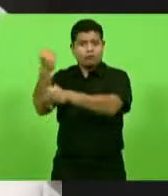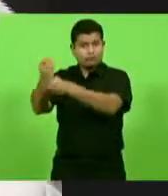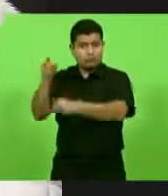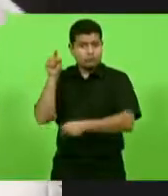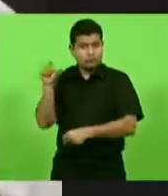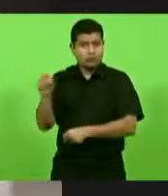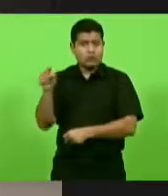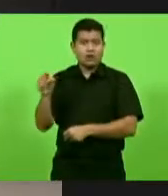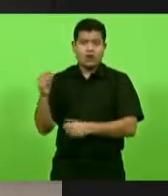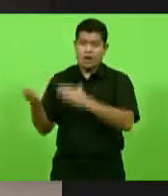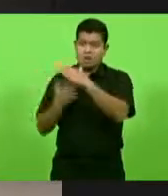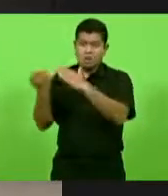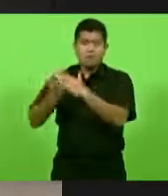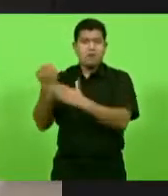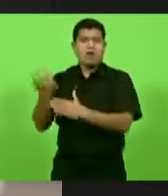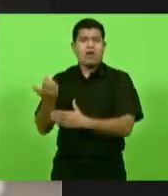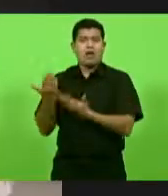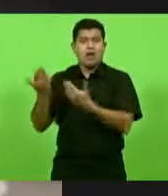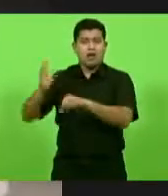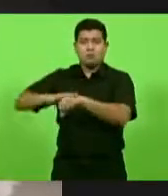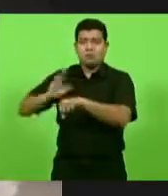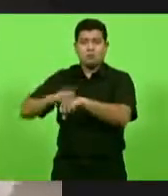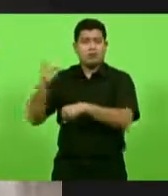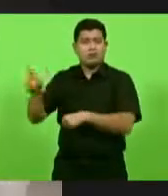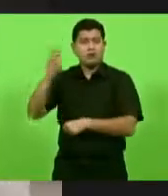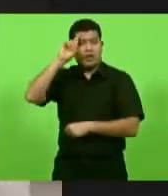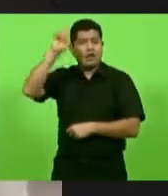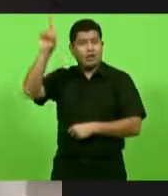Porque se isso não passar de